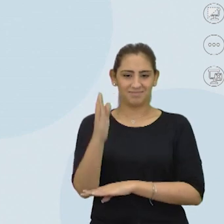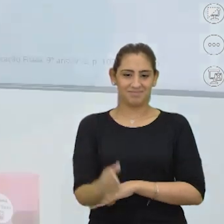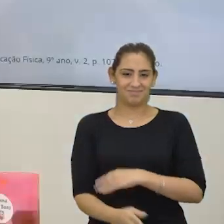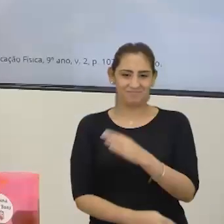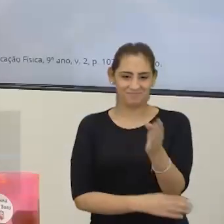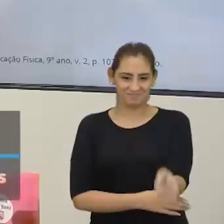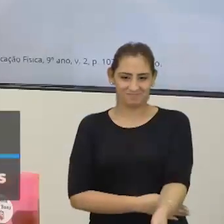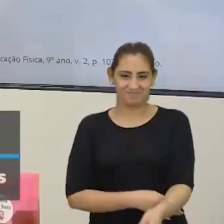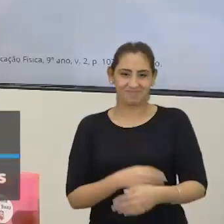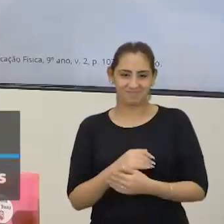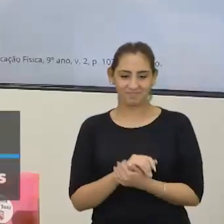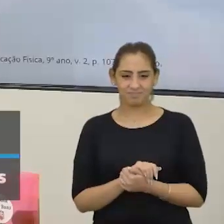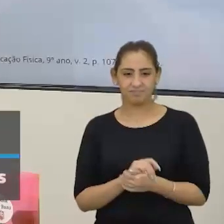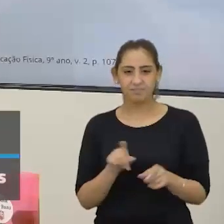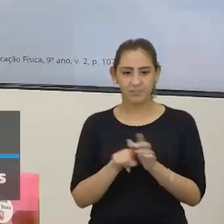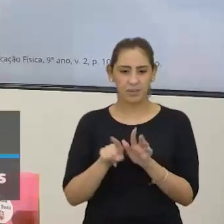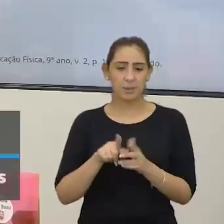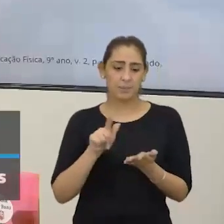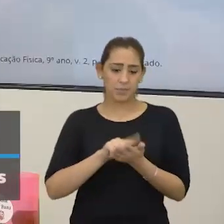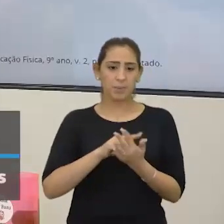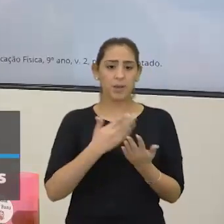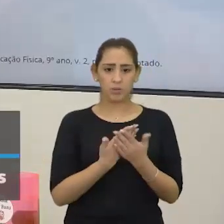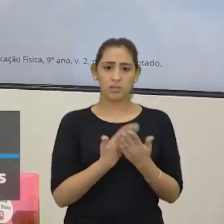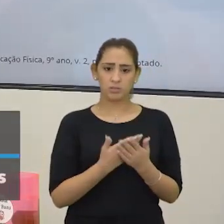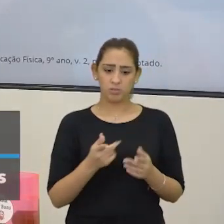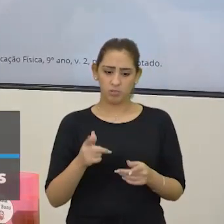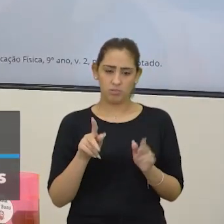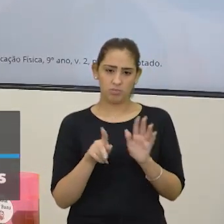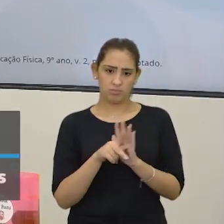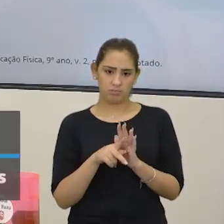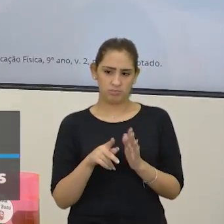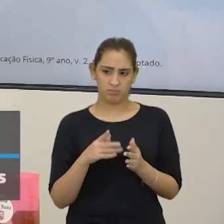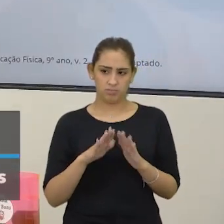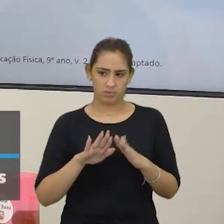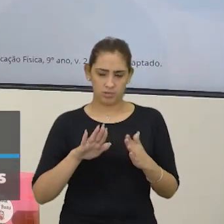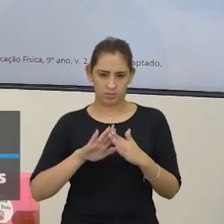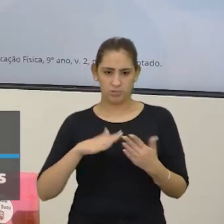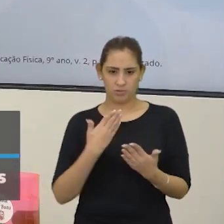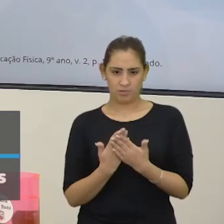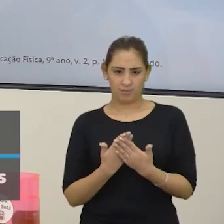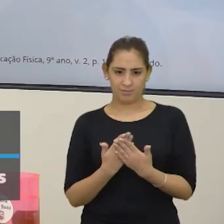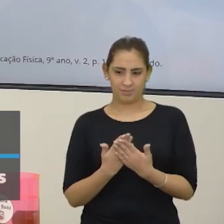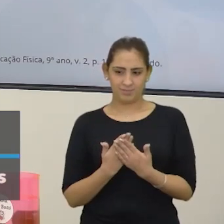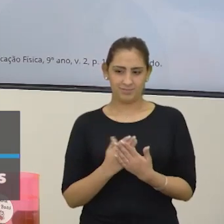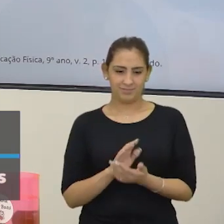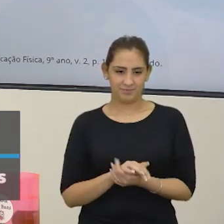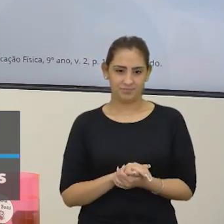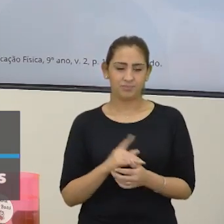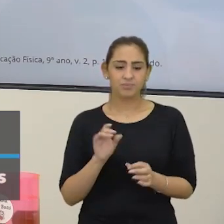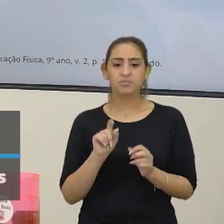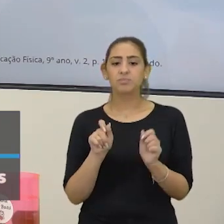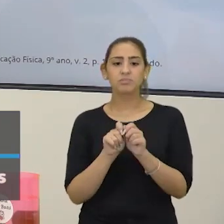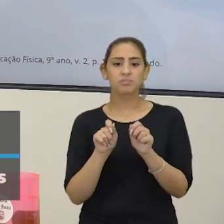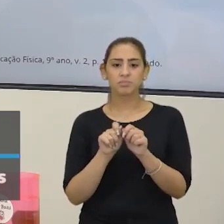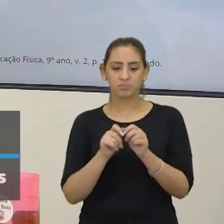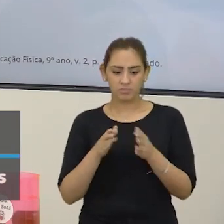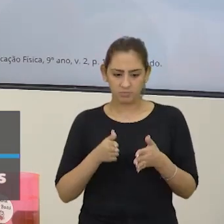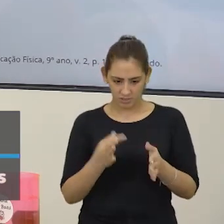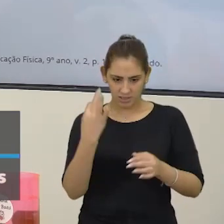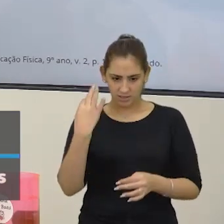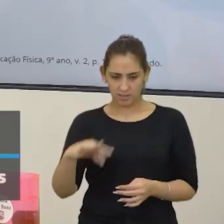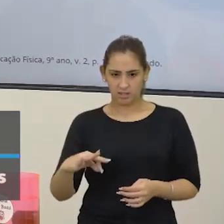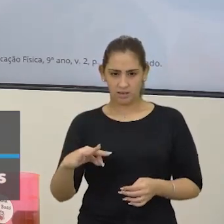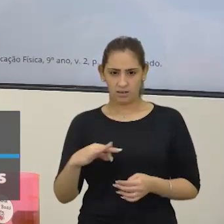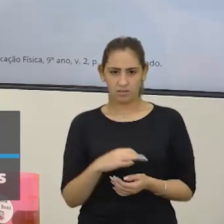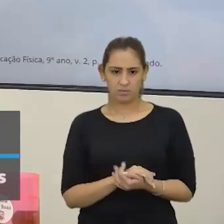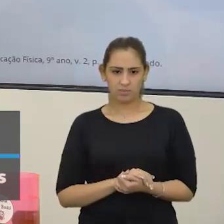Então, aí entra o papel da escola, né? Será que o que a gente está fazendo é o caminho mesmo? Porque